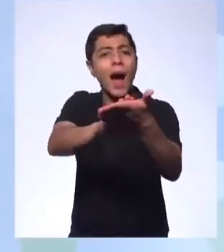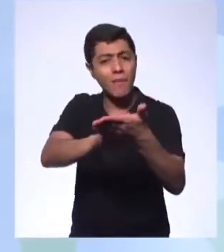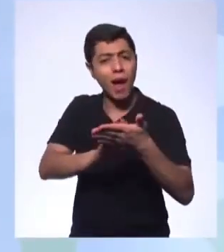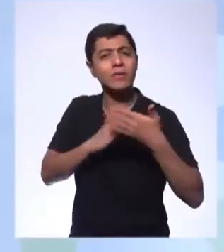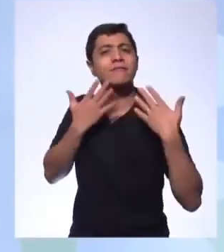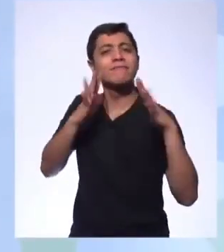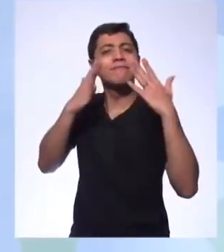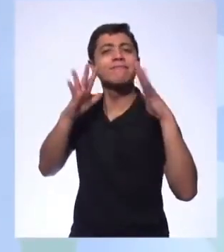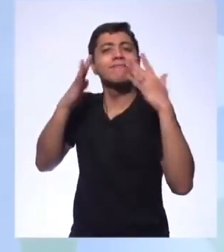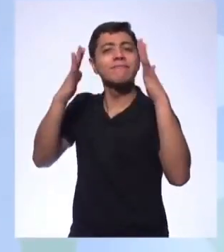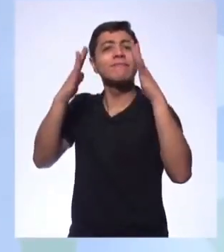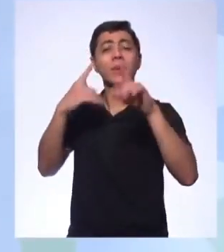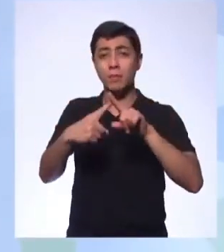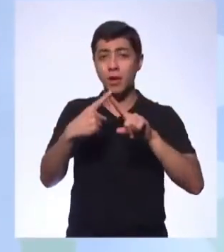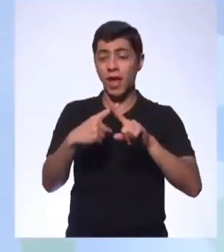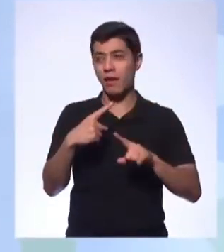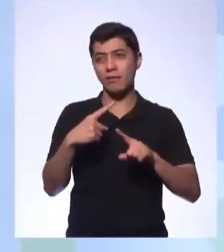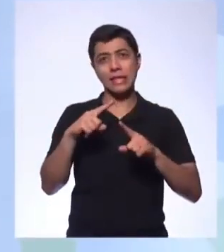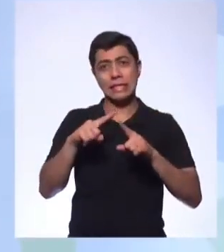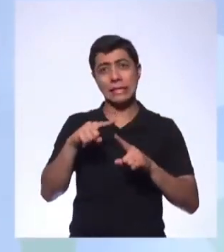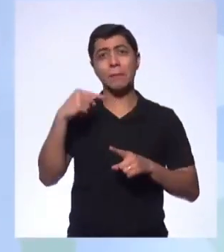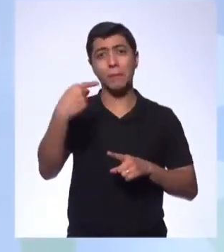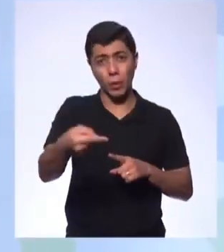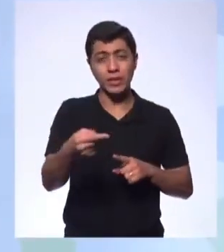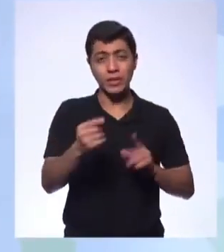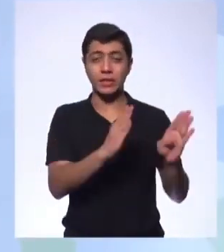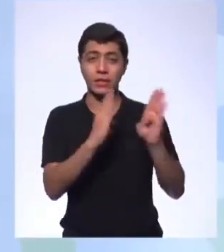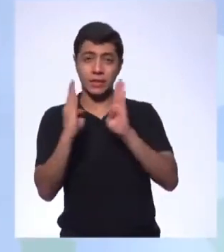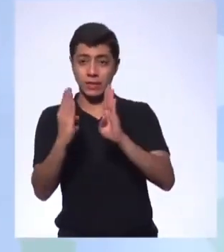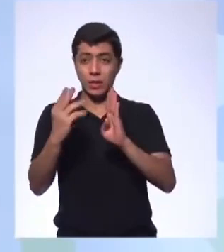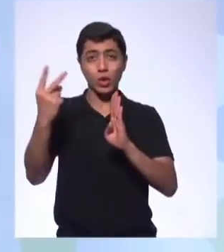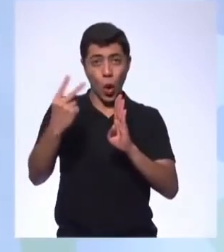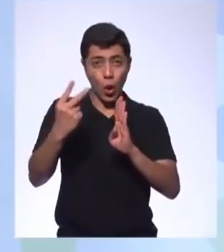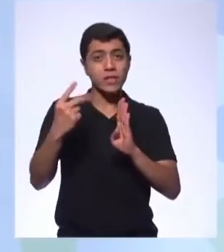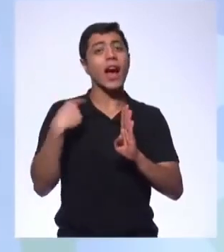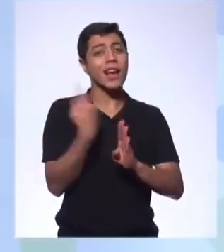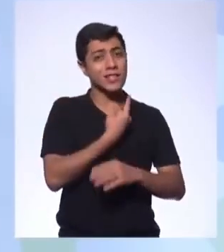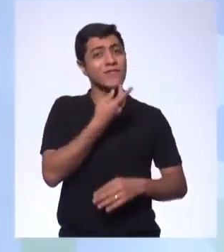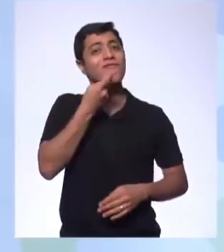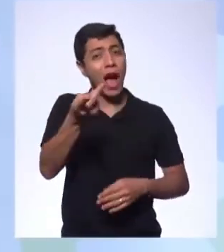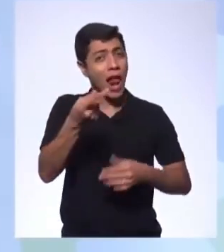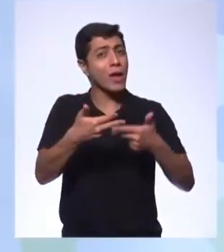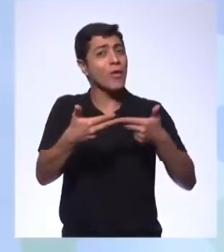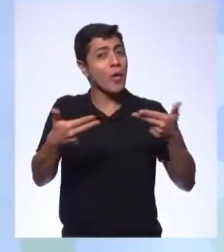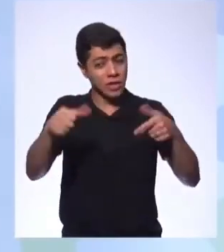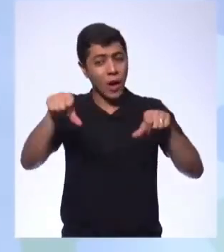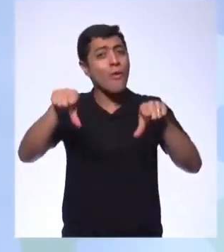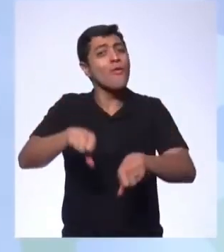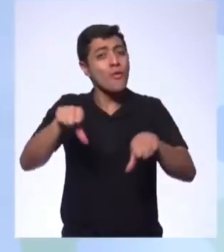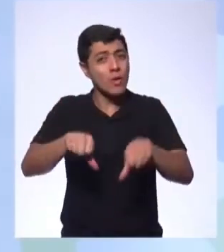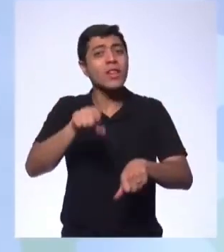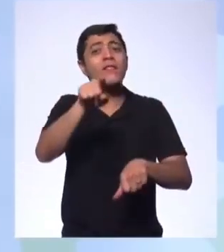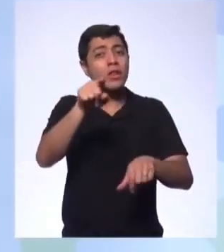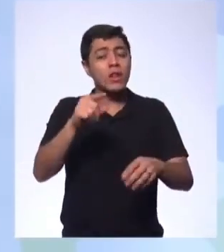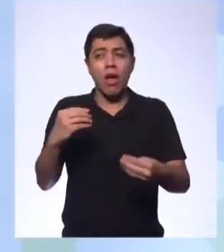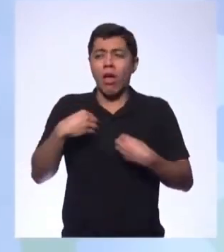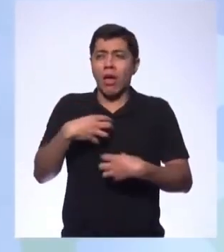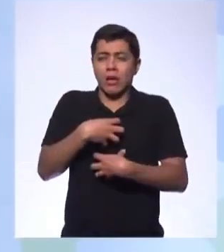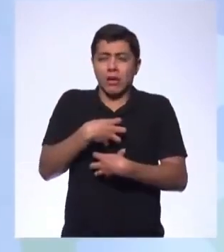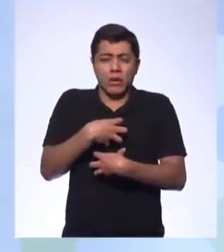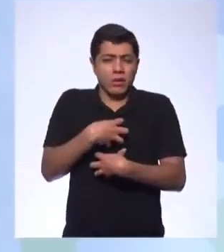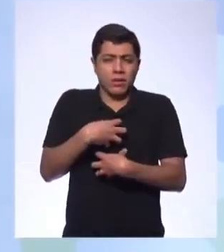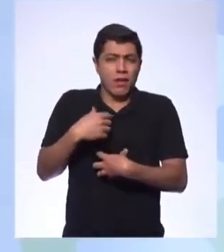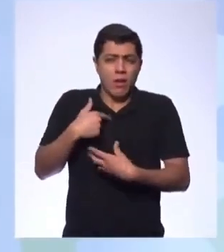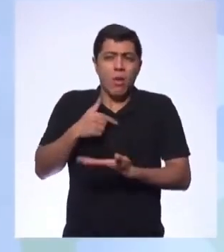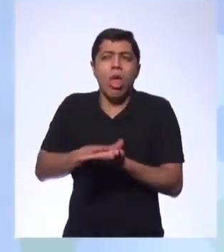agradáveis. Então, aplaude logo agora, porque depois não vai dar vontade de aplaudir. Levando para a pergunta que o nosso querido aluno, eu não vou lembrar o